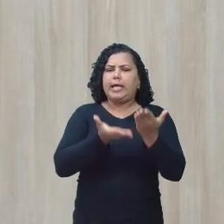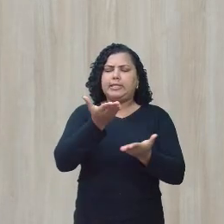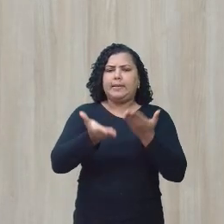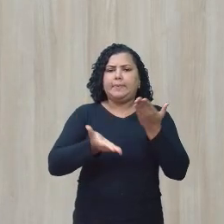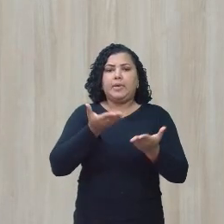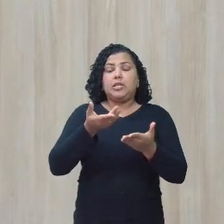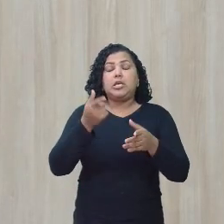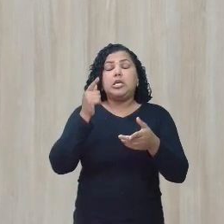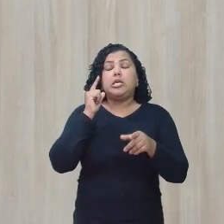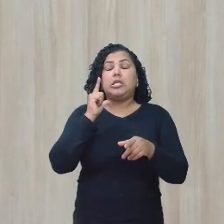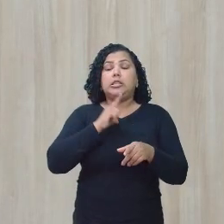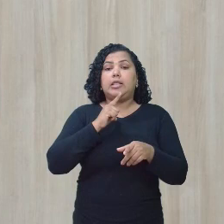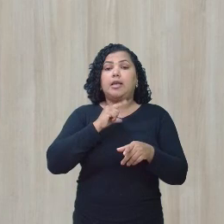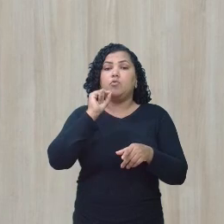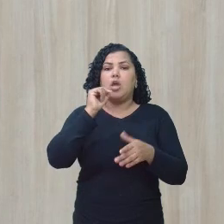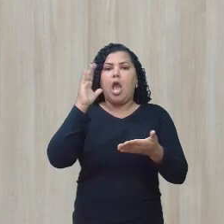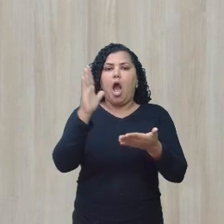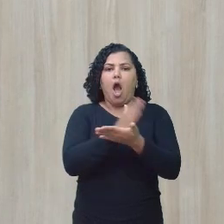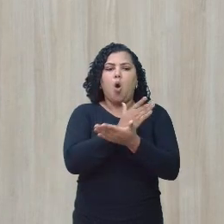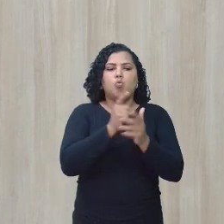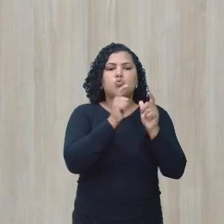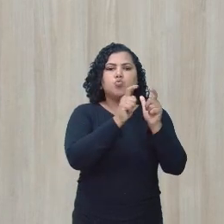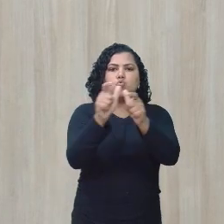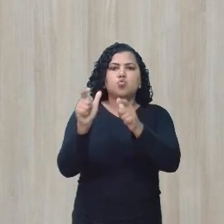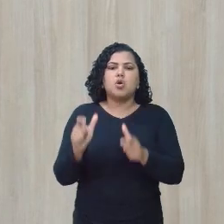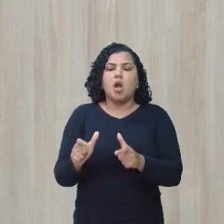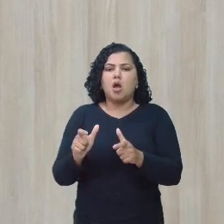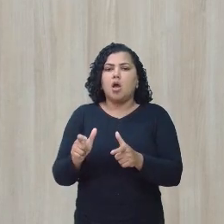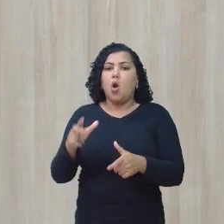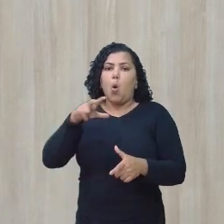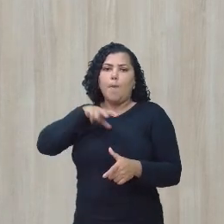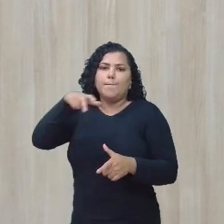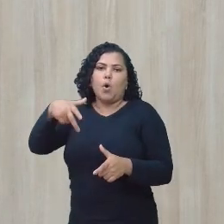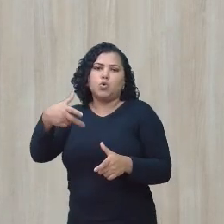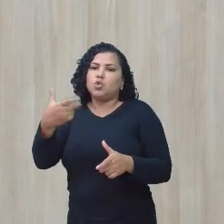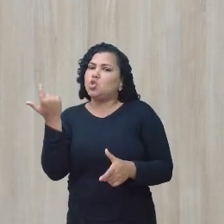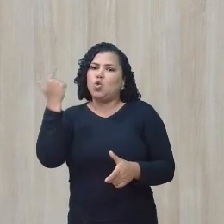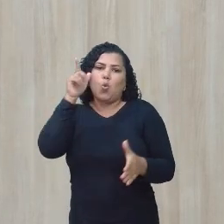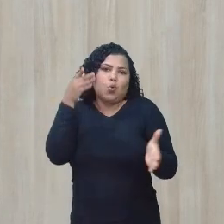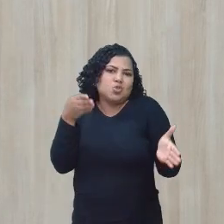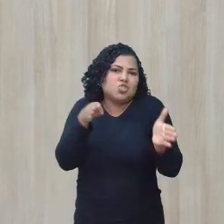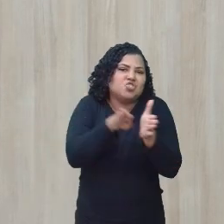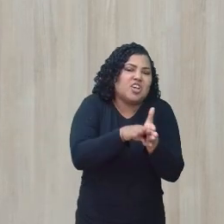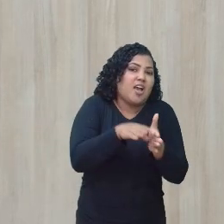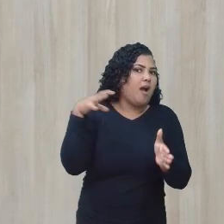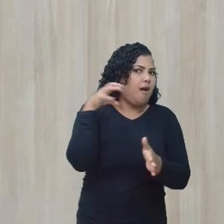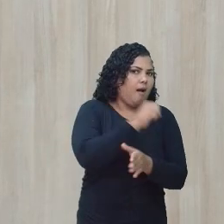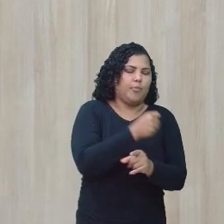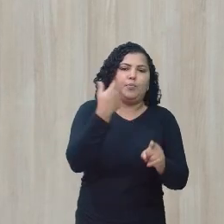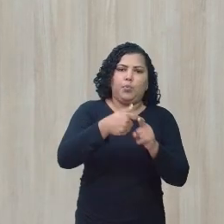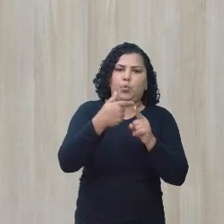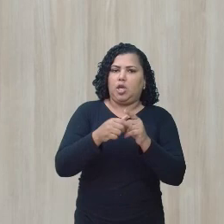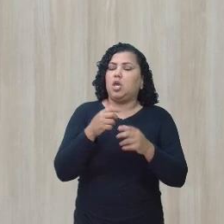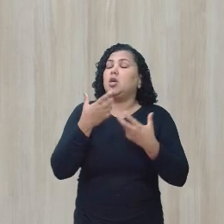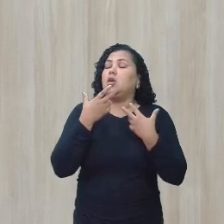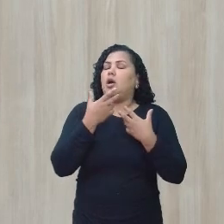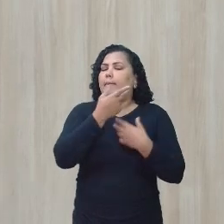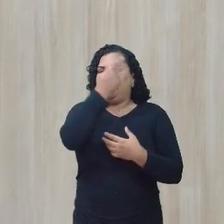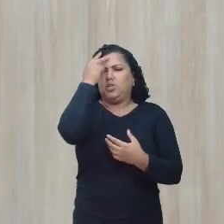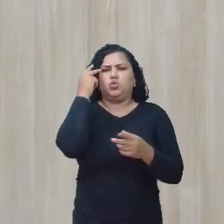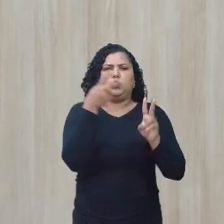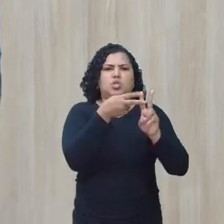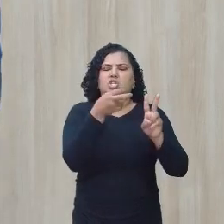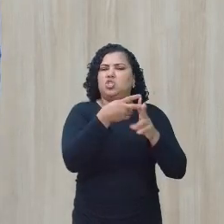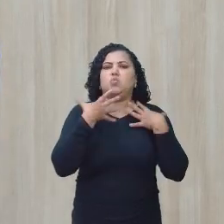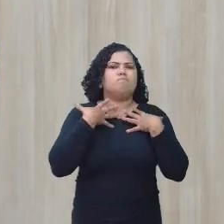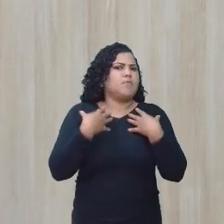alguns territórios a ocupação portuguesa fosse até mais tardia, né, por conta dessa reação. Então, tudo isso acabou,